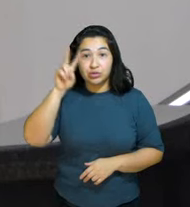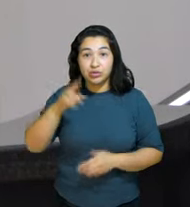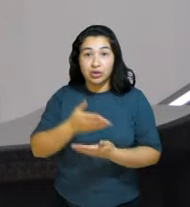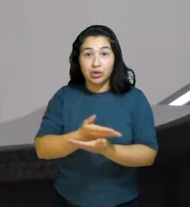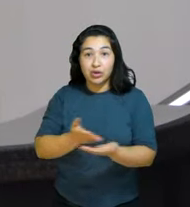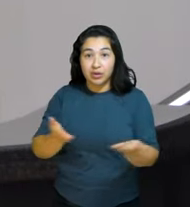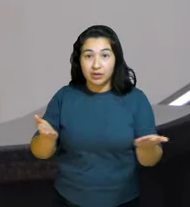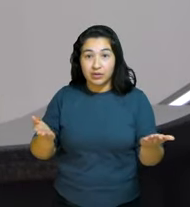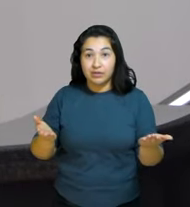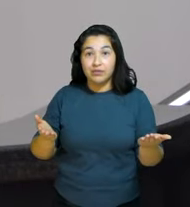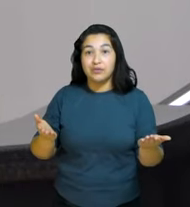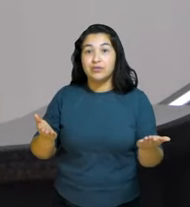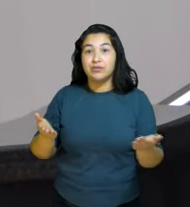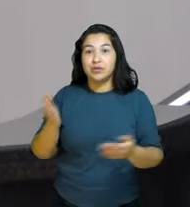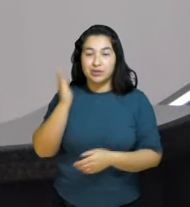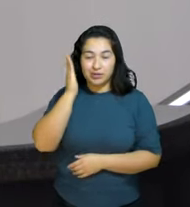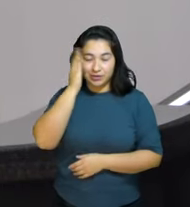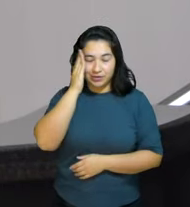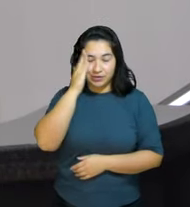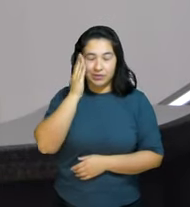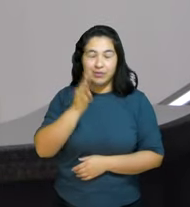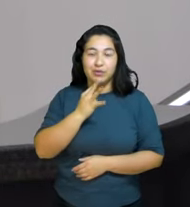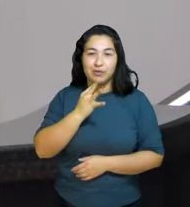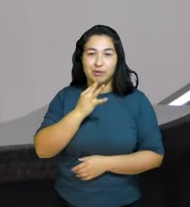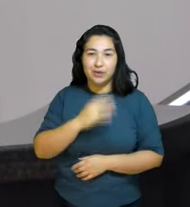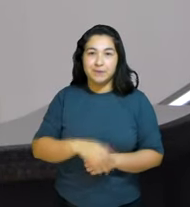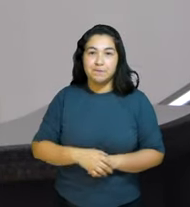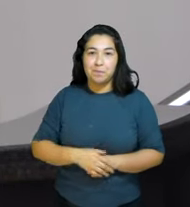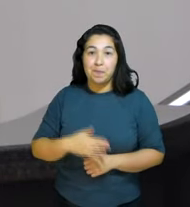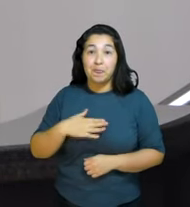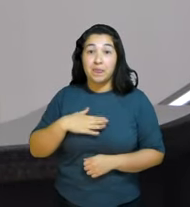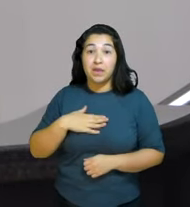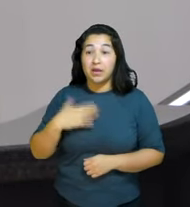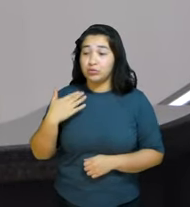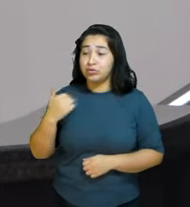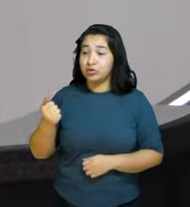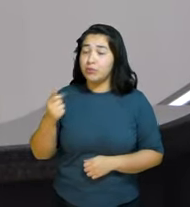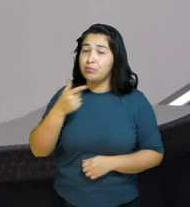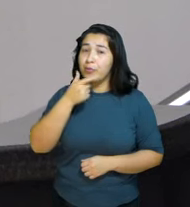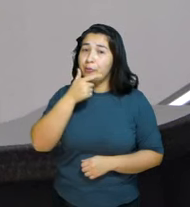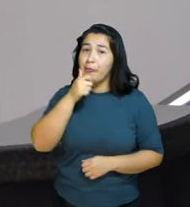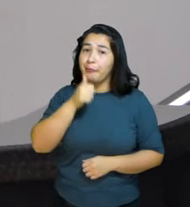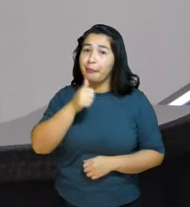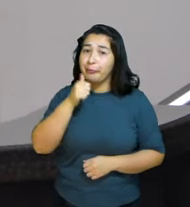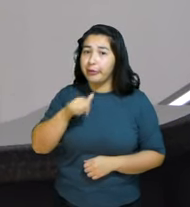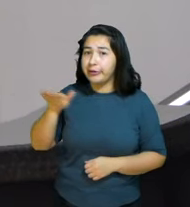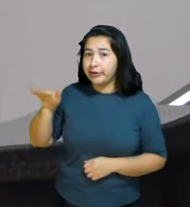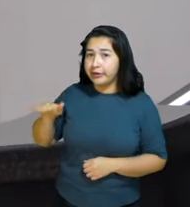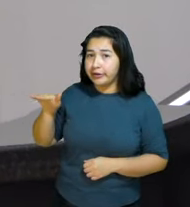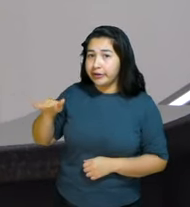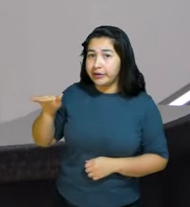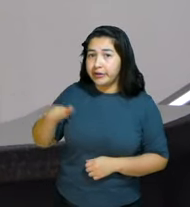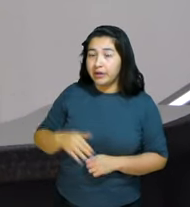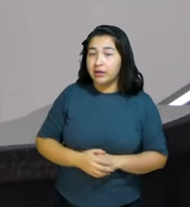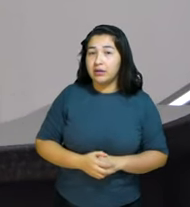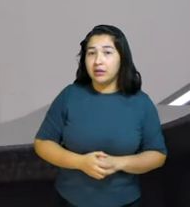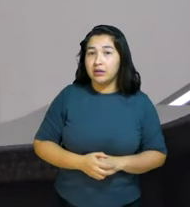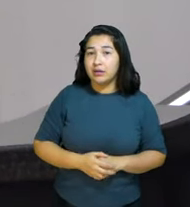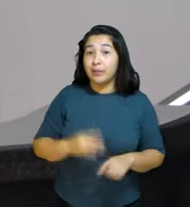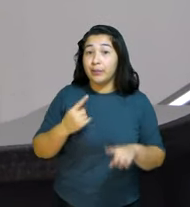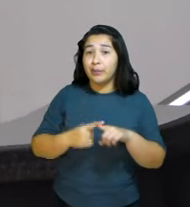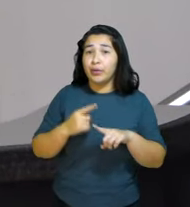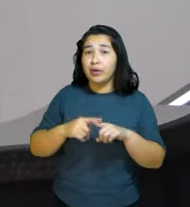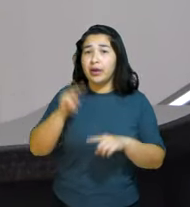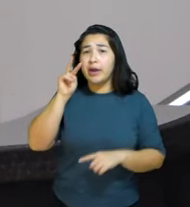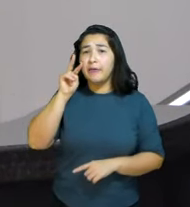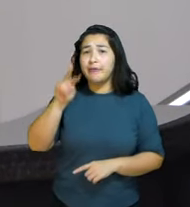menina. E eu falo isso porque assim, o Deraldo, o professor Sérgio Galdino, eles me viram crescer